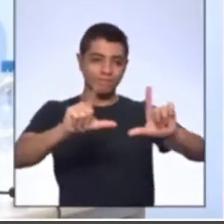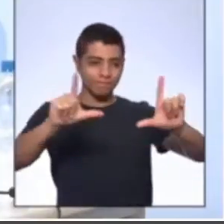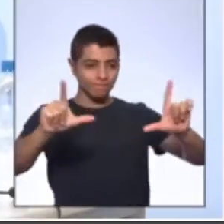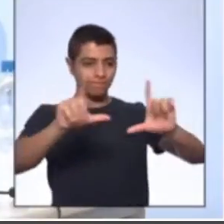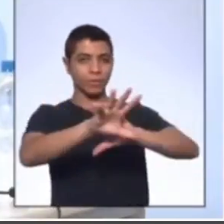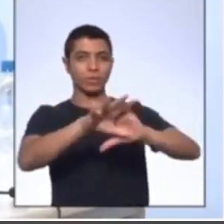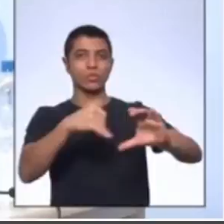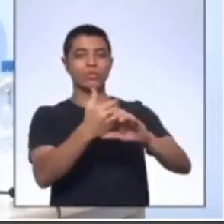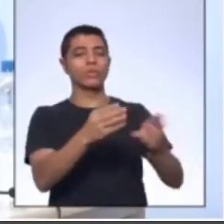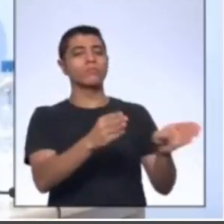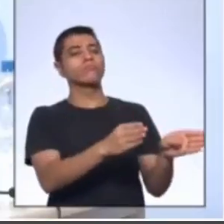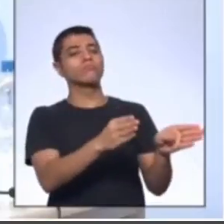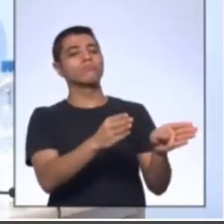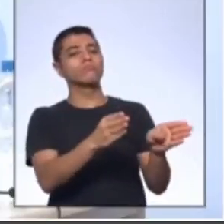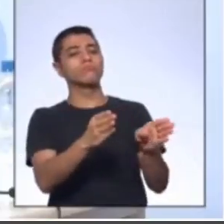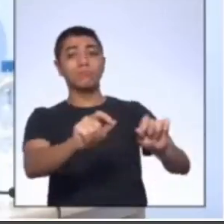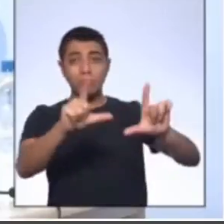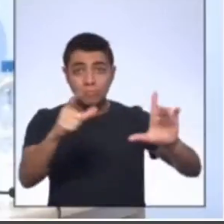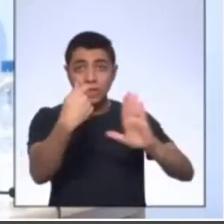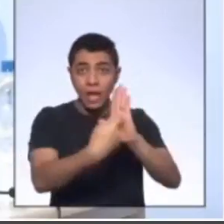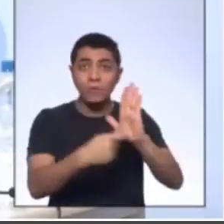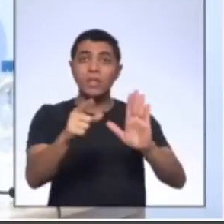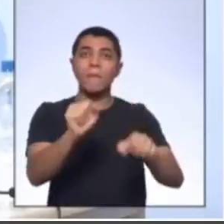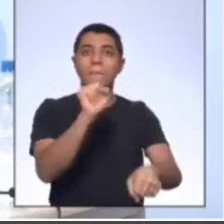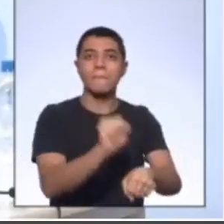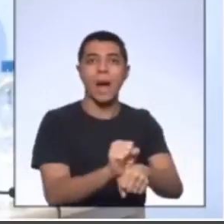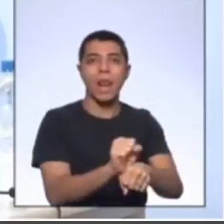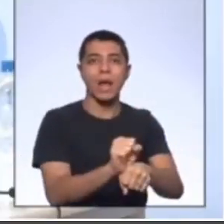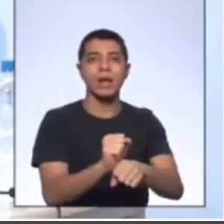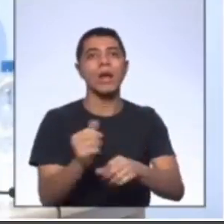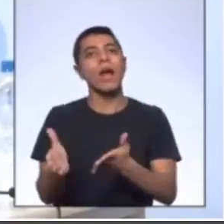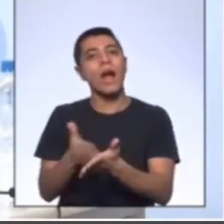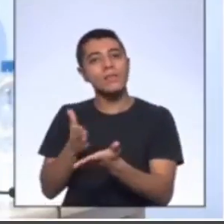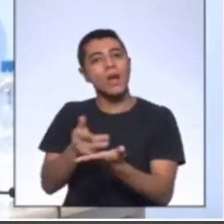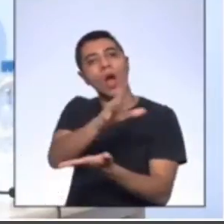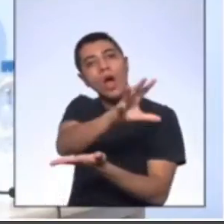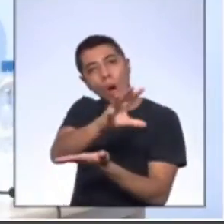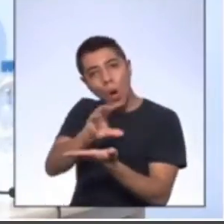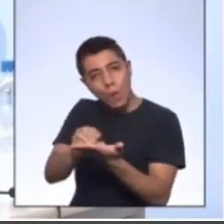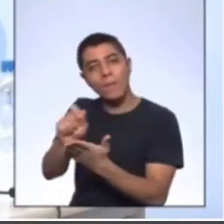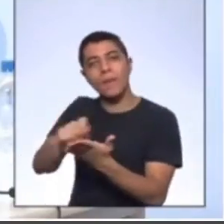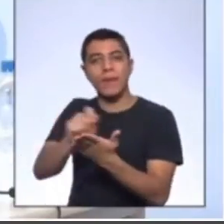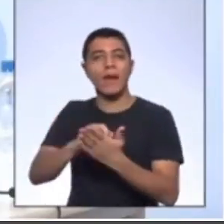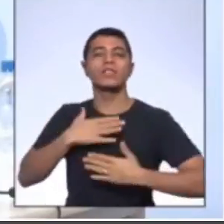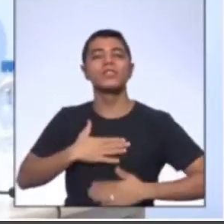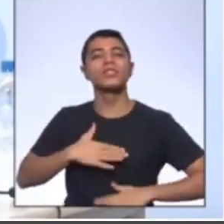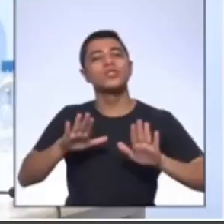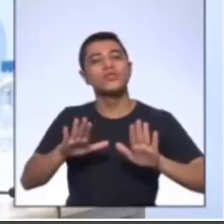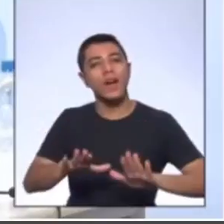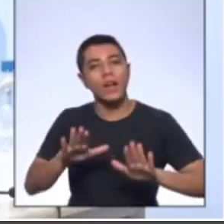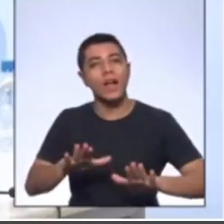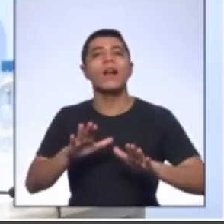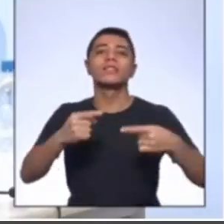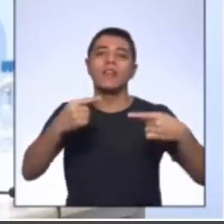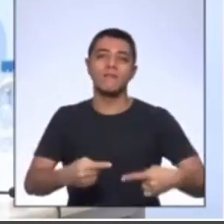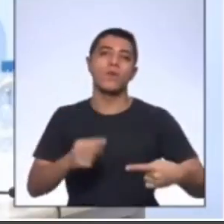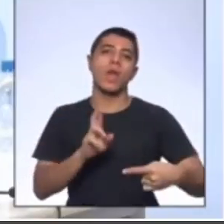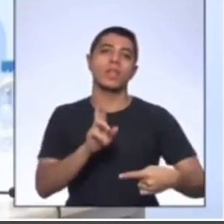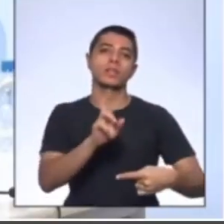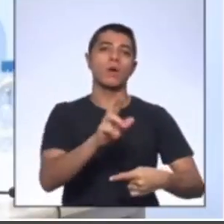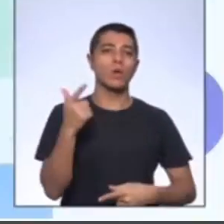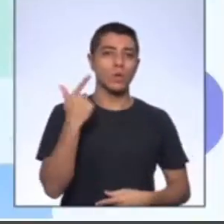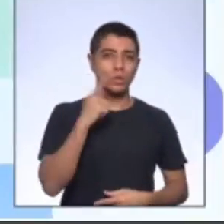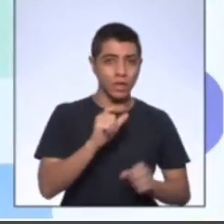anote no caderno de vocês o dei um print na tela lá porque assim vai ficar mais fácil para vocês desenvolverem as atividades os desafios tá